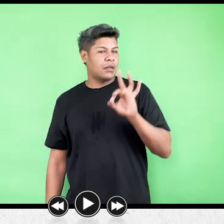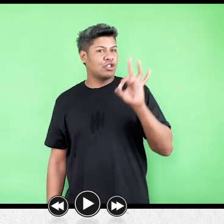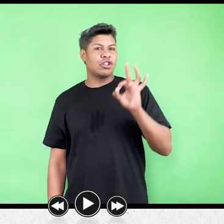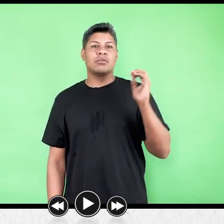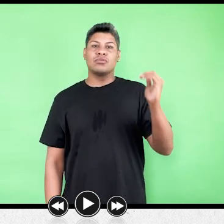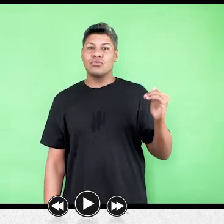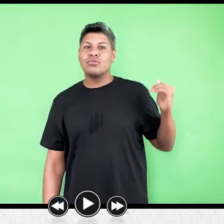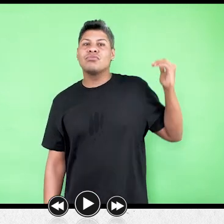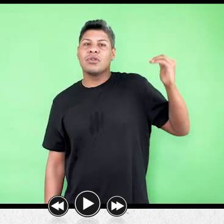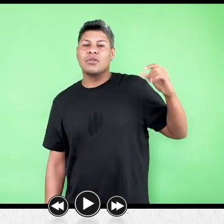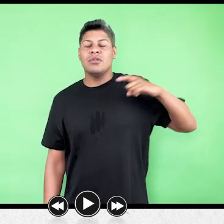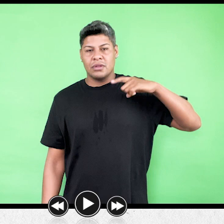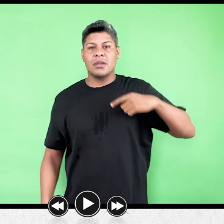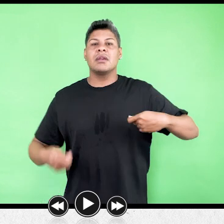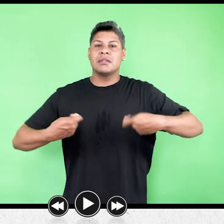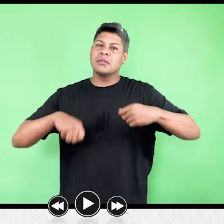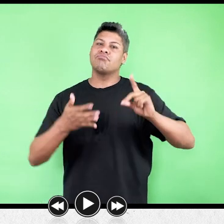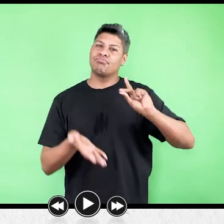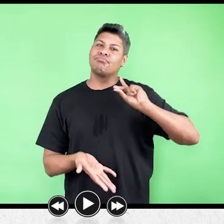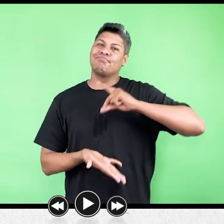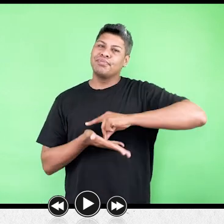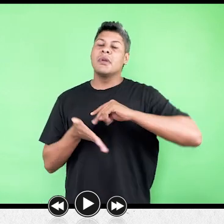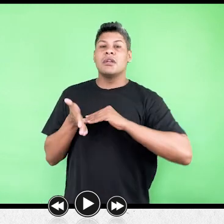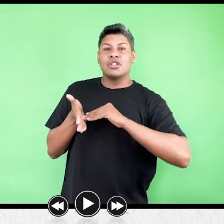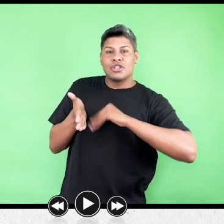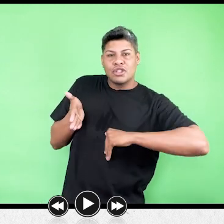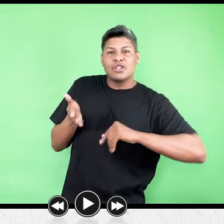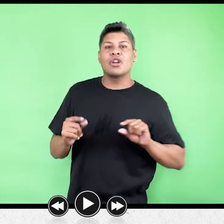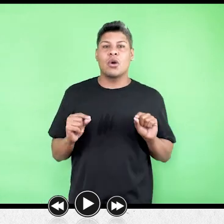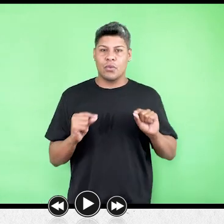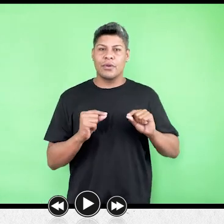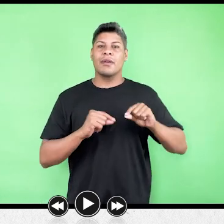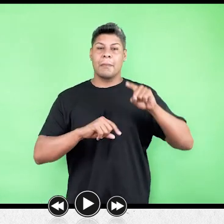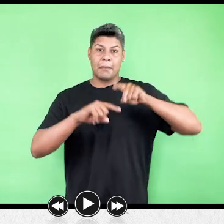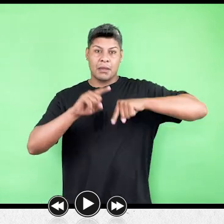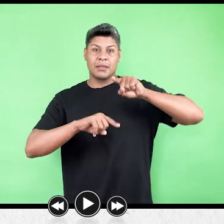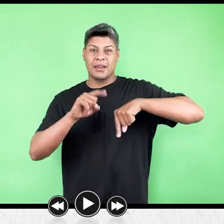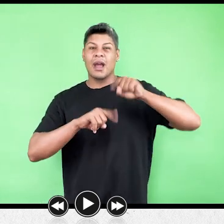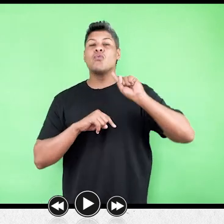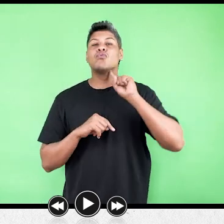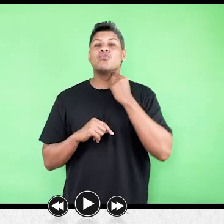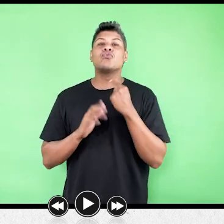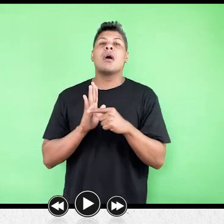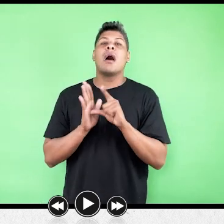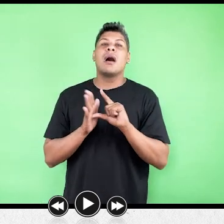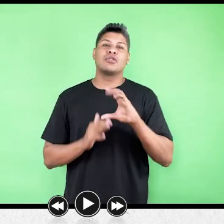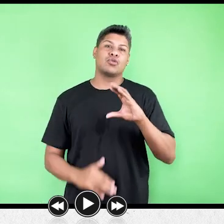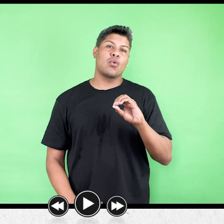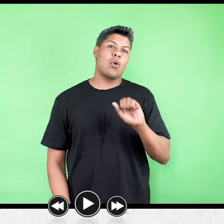superior, né, e tem essa necessidade realmente de eu remover as partículas antes com as etapas de